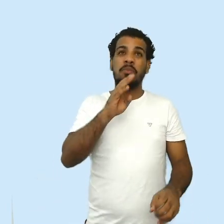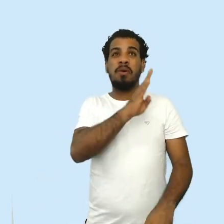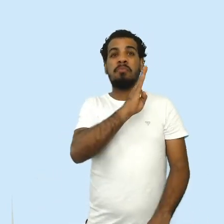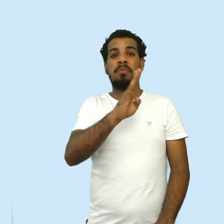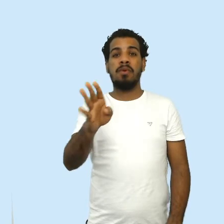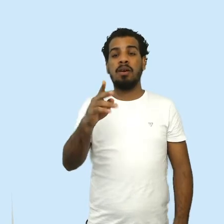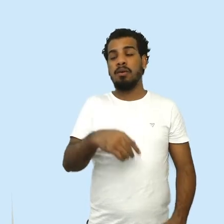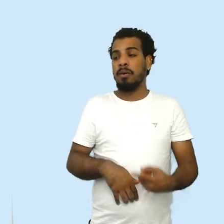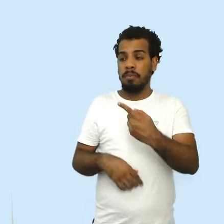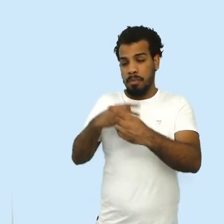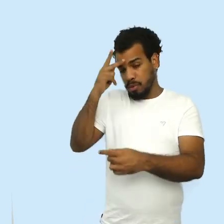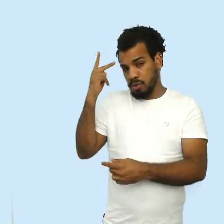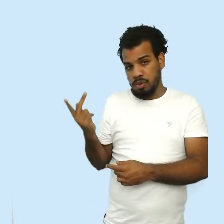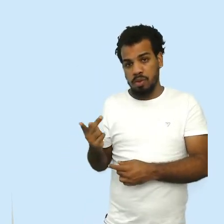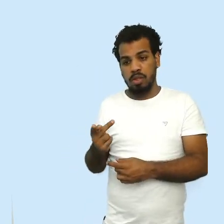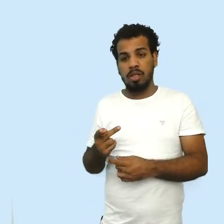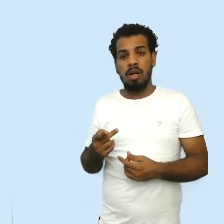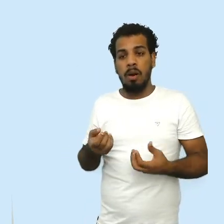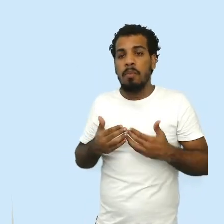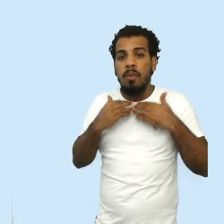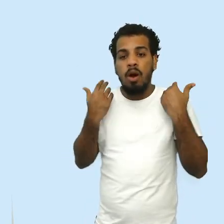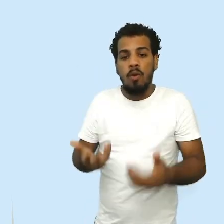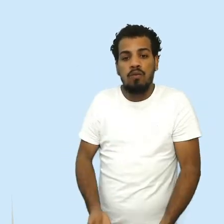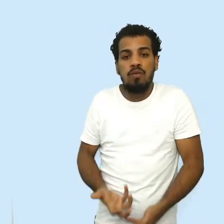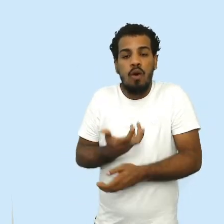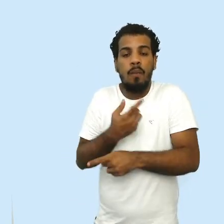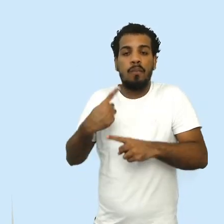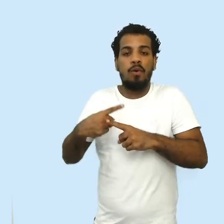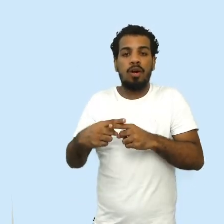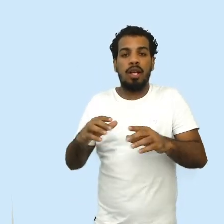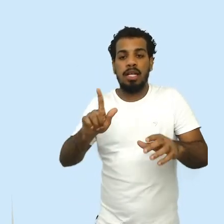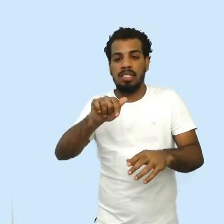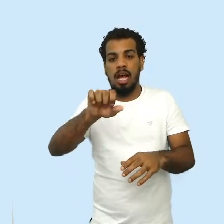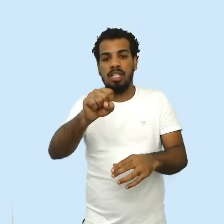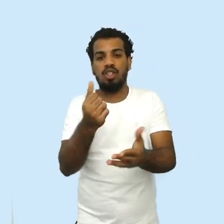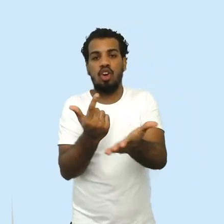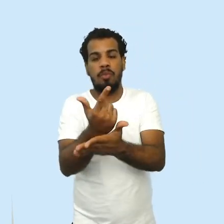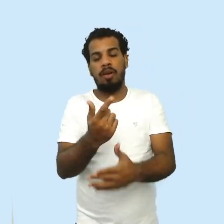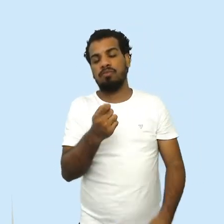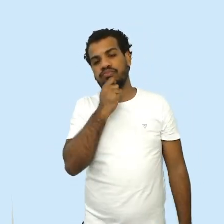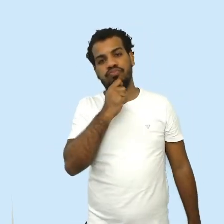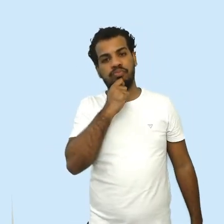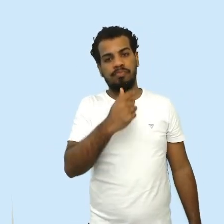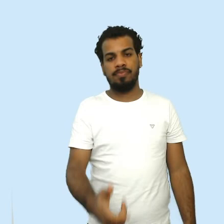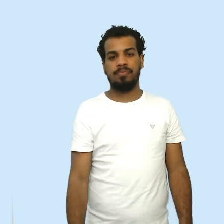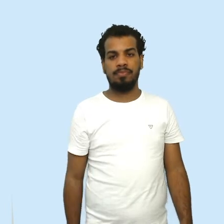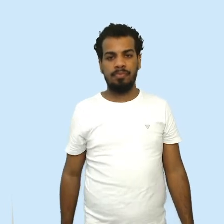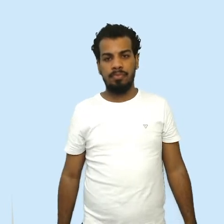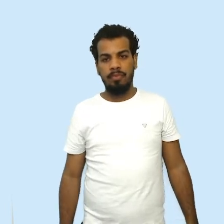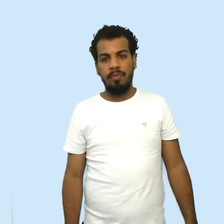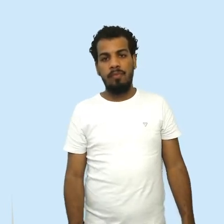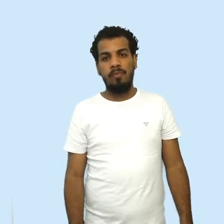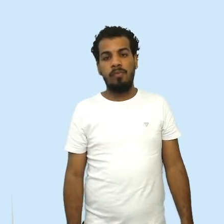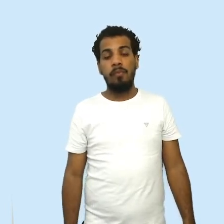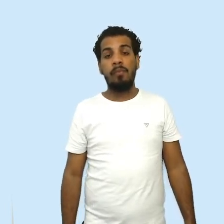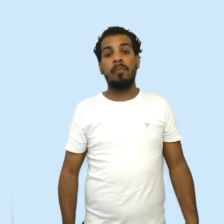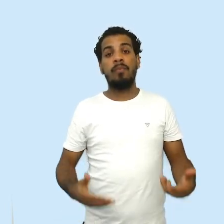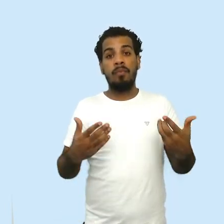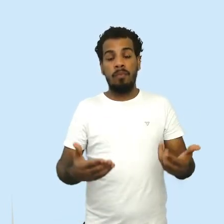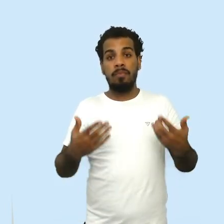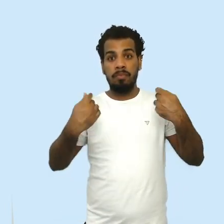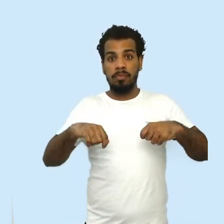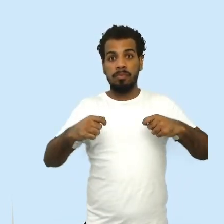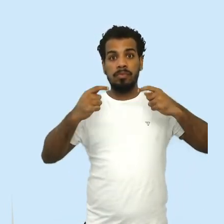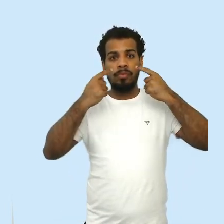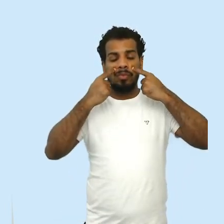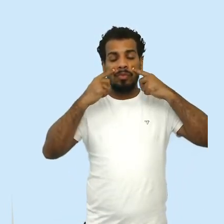morreu incendiada porque não conseguiu comprar um botijão de gás. Então a gente precisa urgentemente retomar o nosso senso